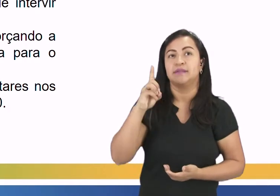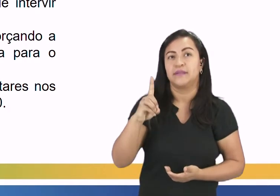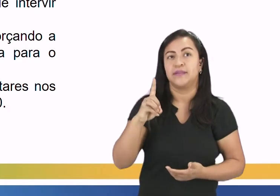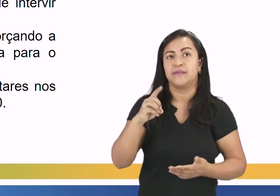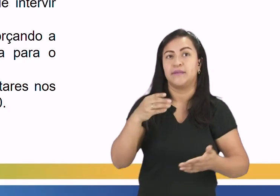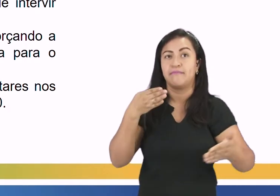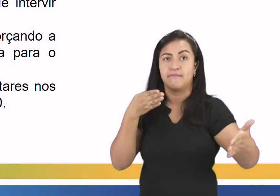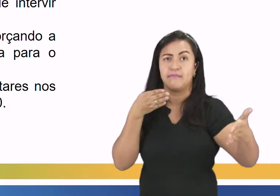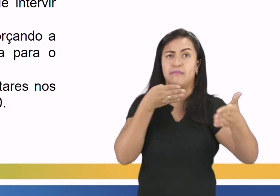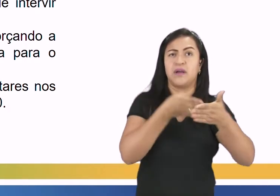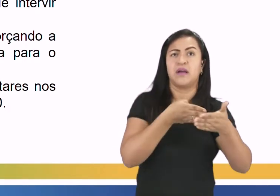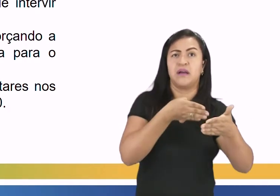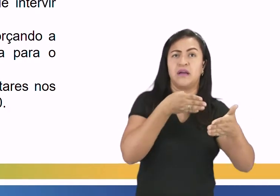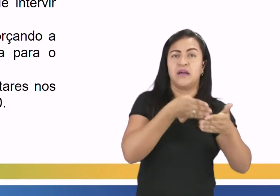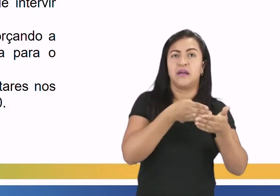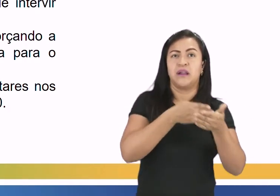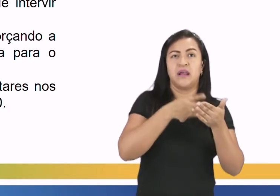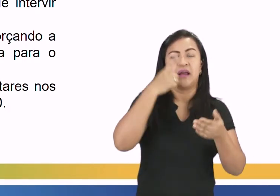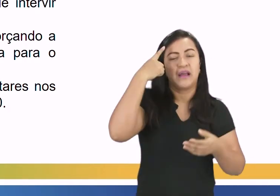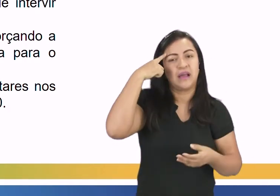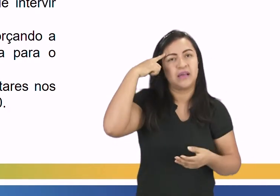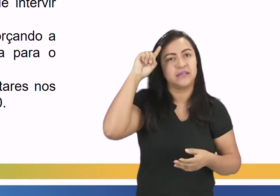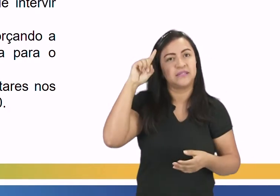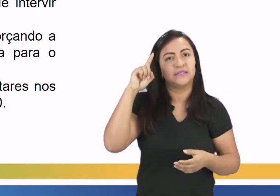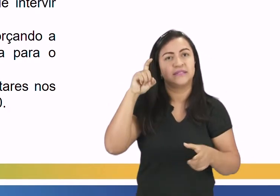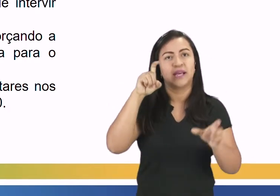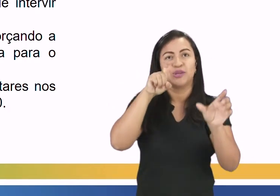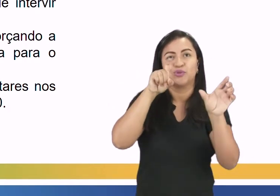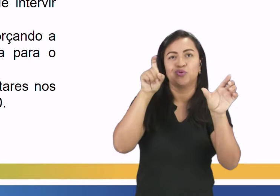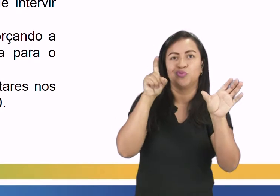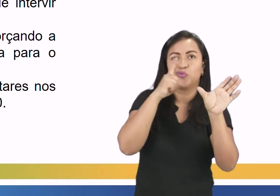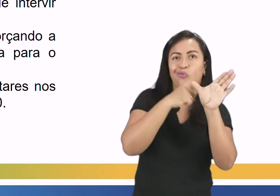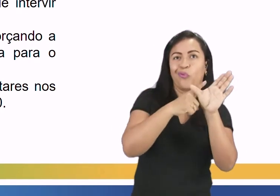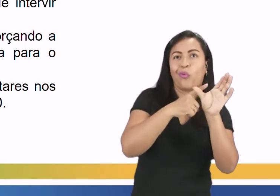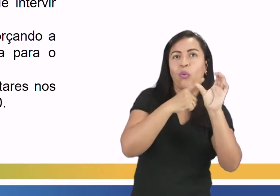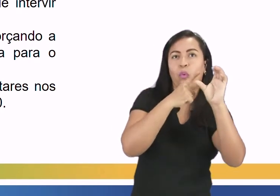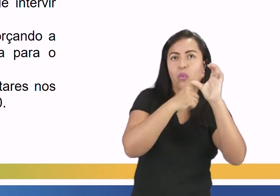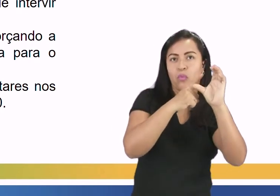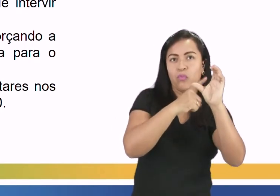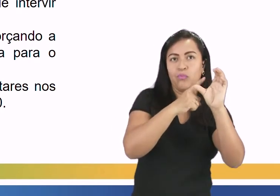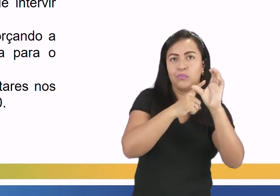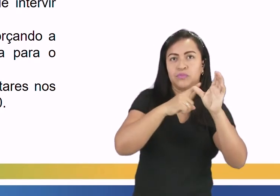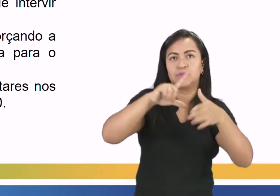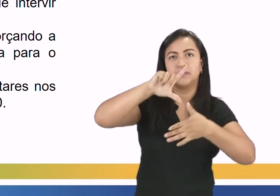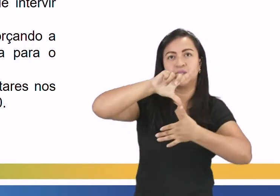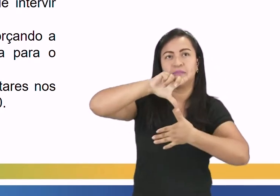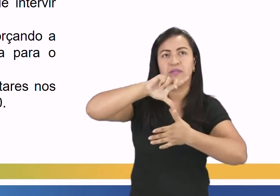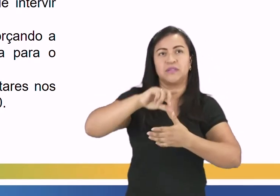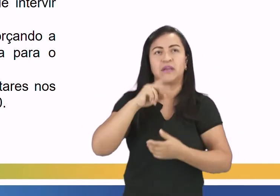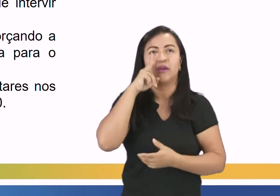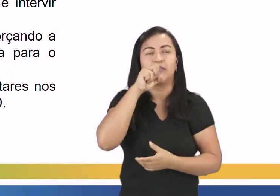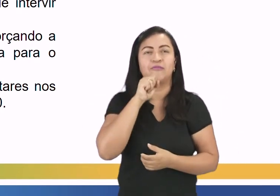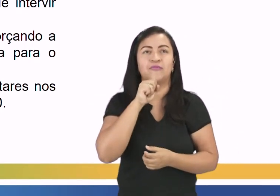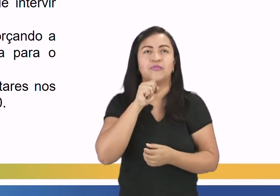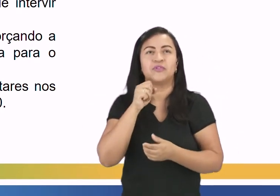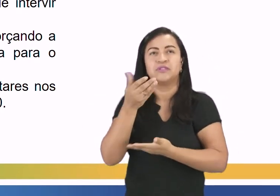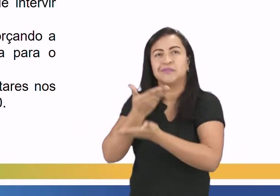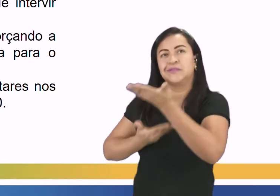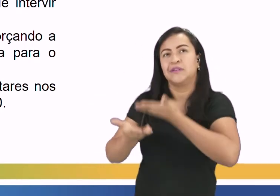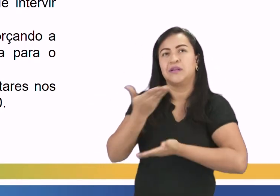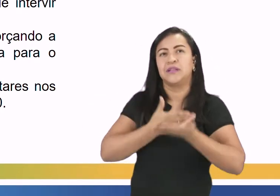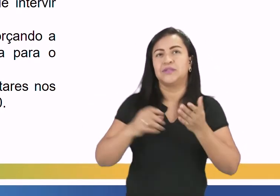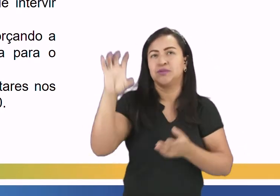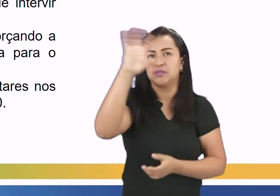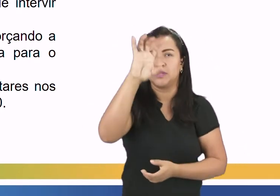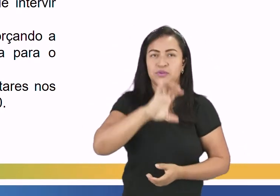ideias comunistas na América, reforçando a ligação dessas regiões com o capitalismo através